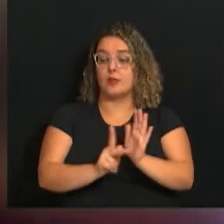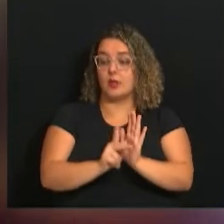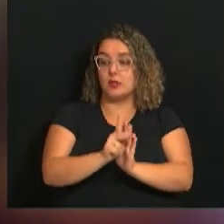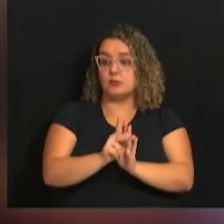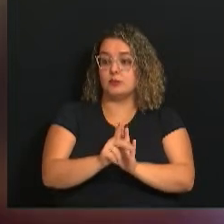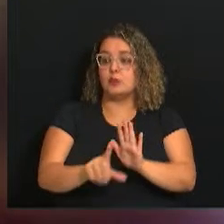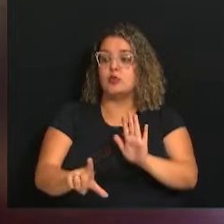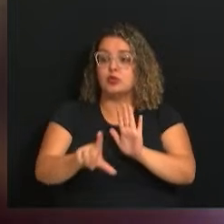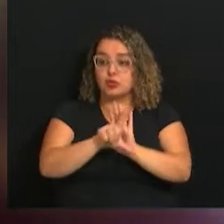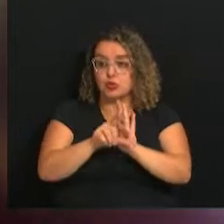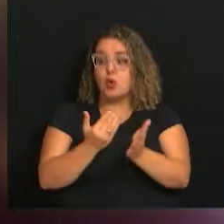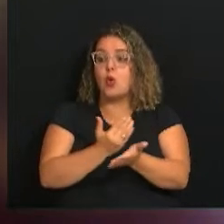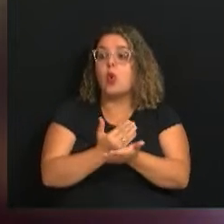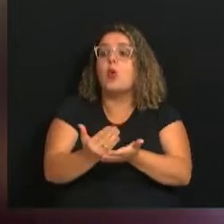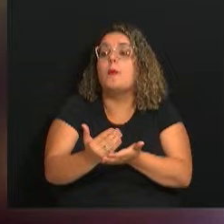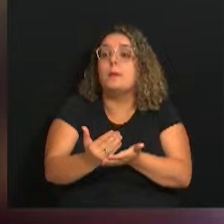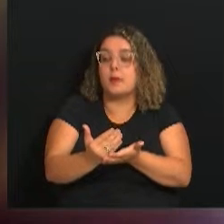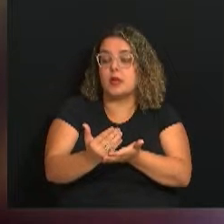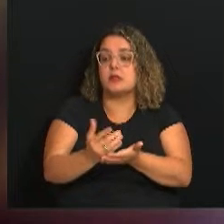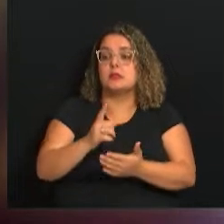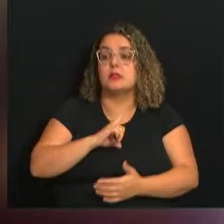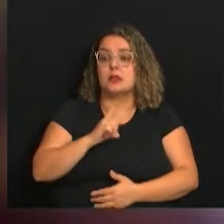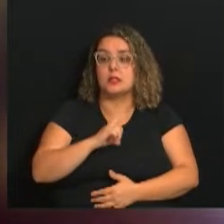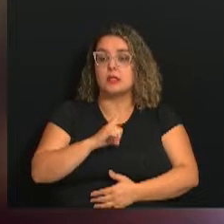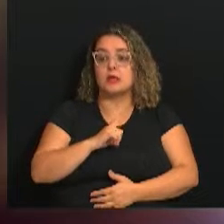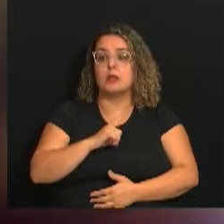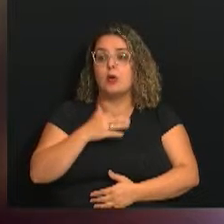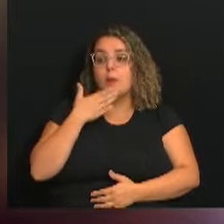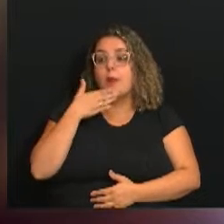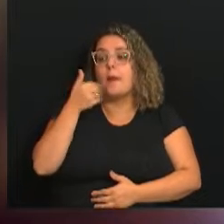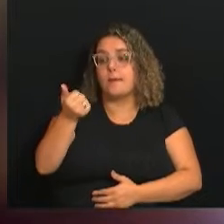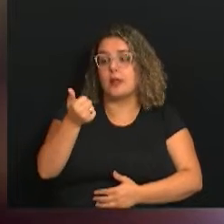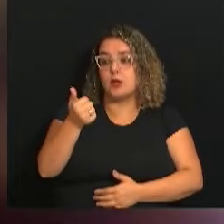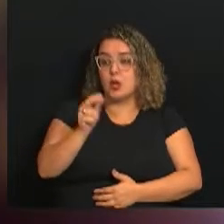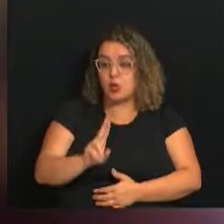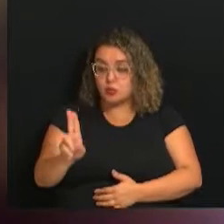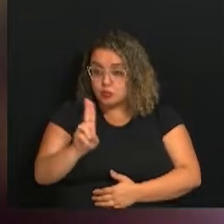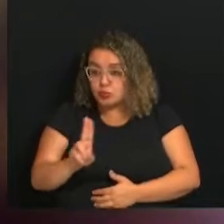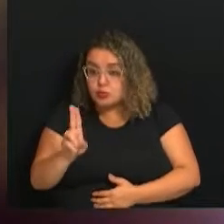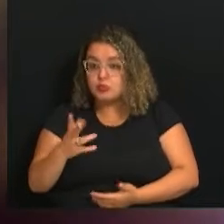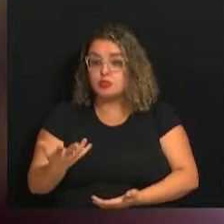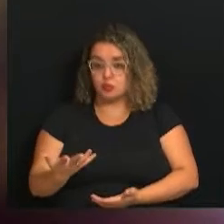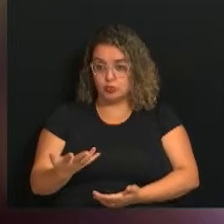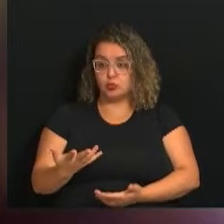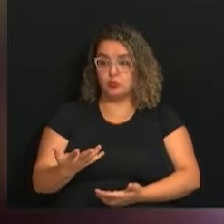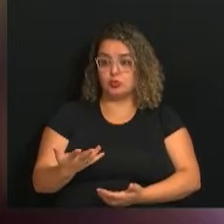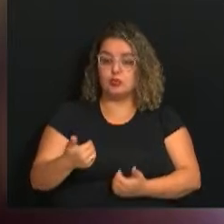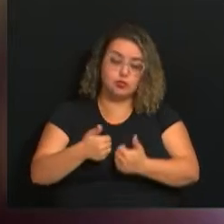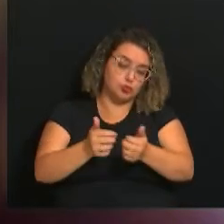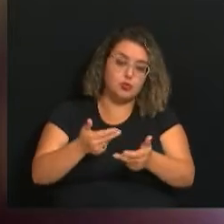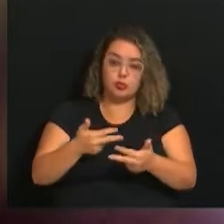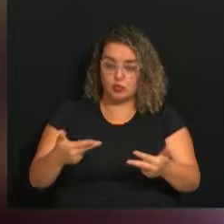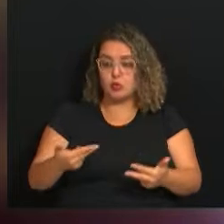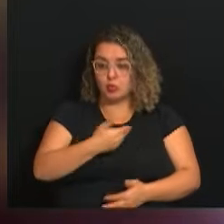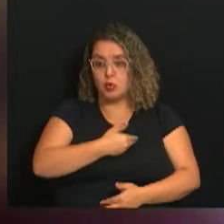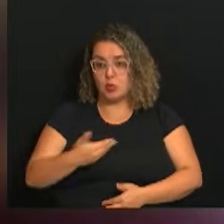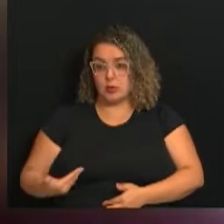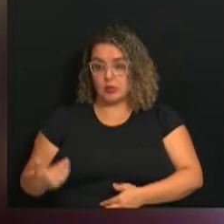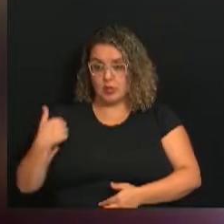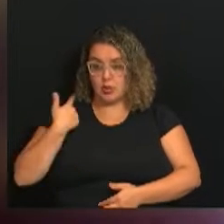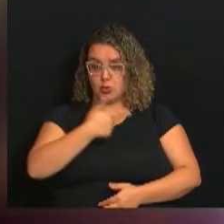tarde, Gabriel. Boa tarde a você de casa. 18 itens na pauta da 15ª reunião extraordinária e, entre